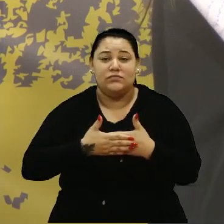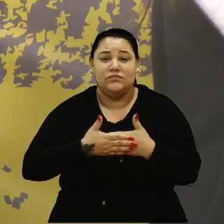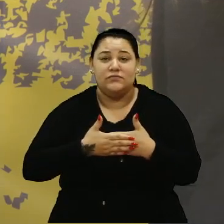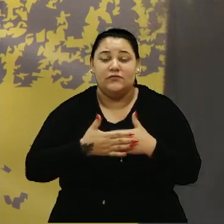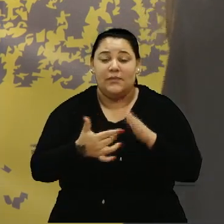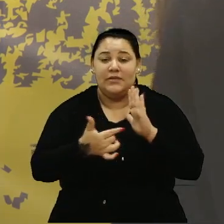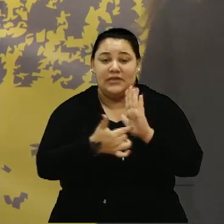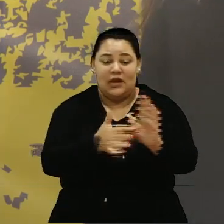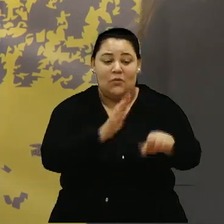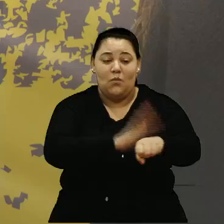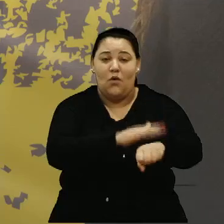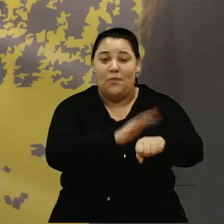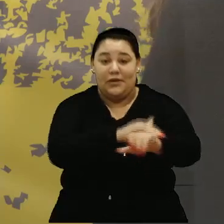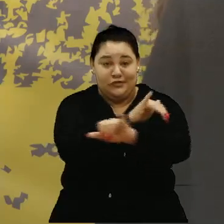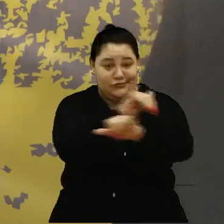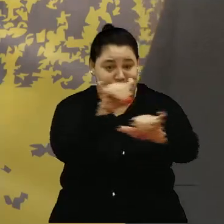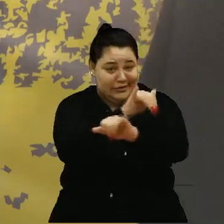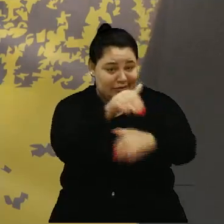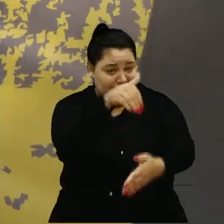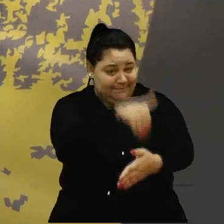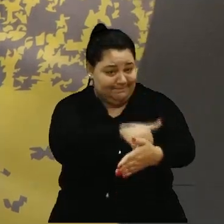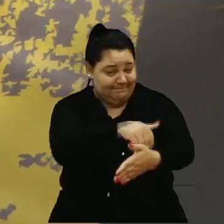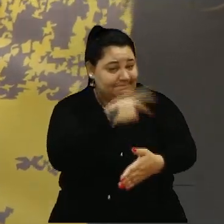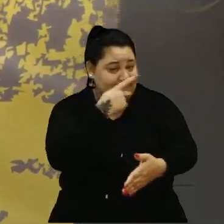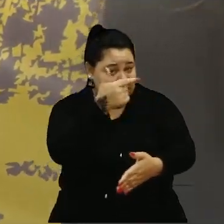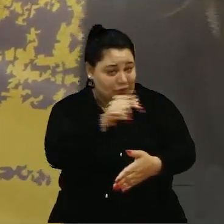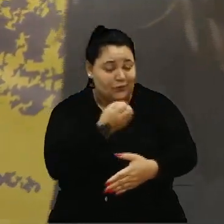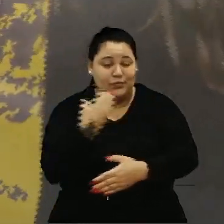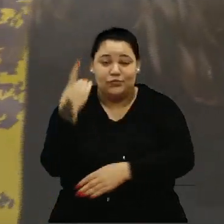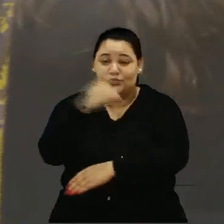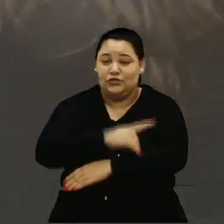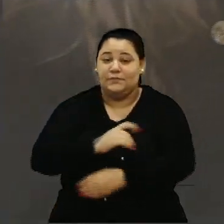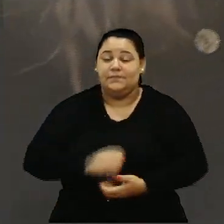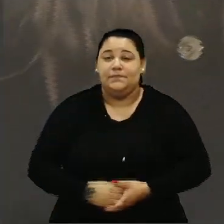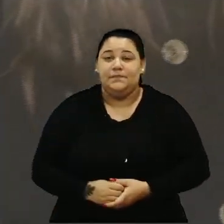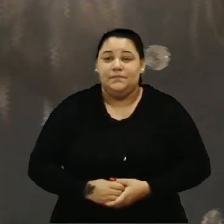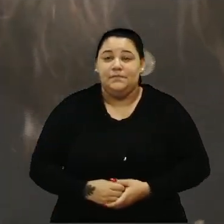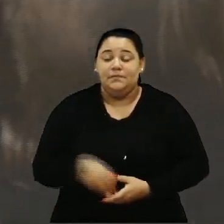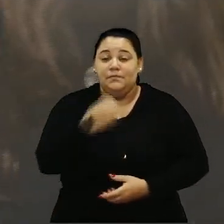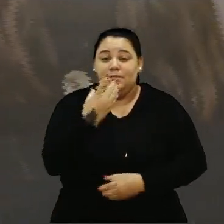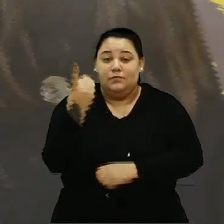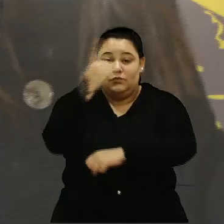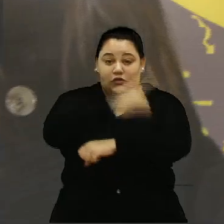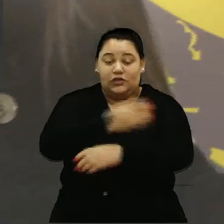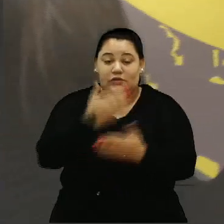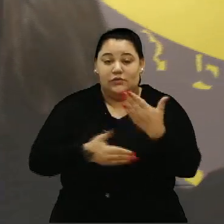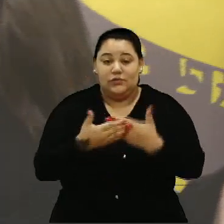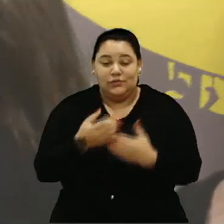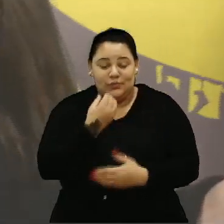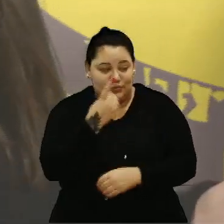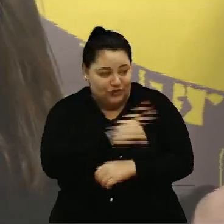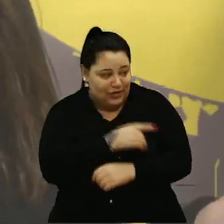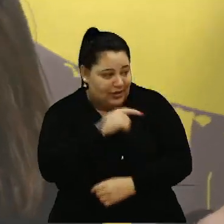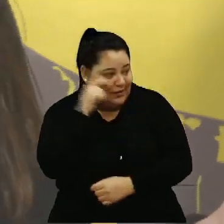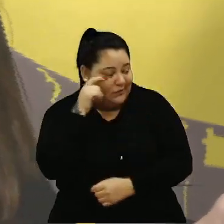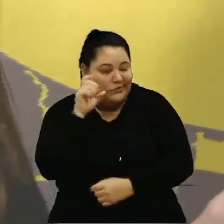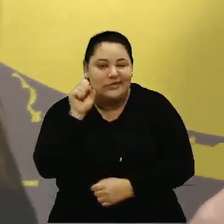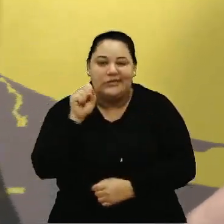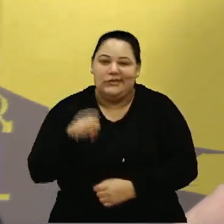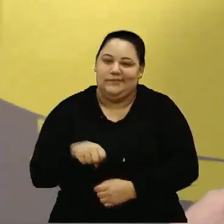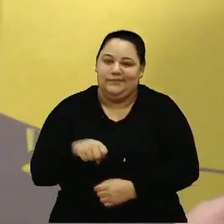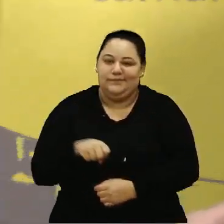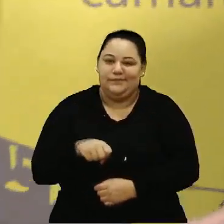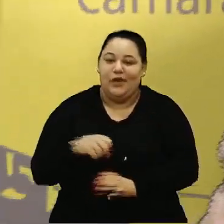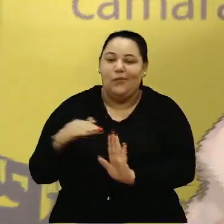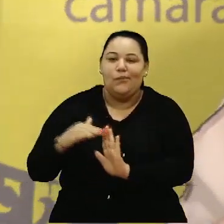época de campanha. Vamos falar sobre isso de novo. Bom dia. Bom dia a todos, bom dia, Carol. Sim, é mais um programa